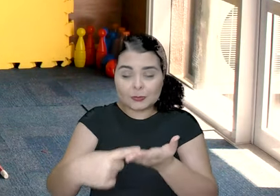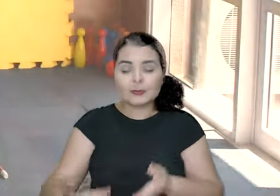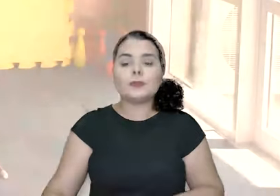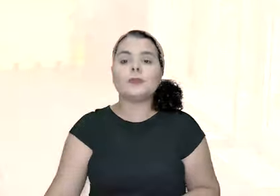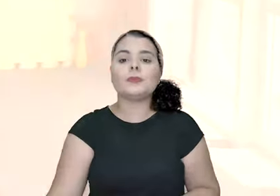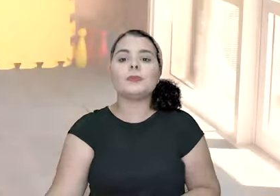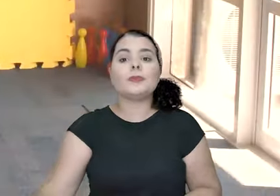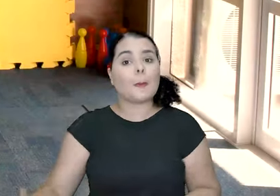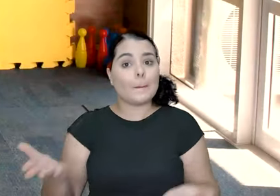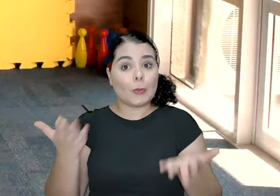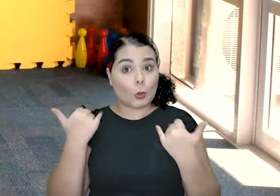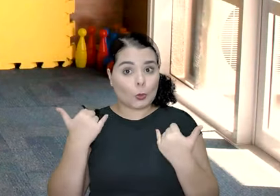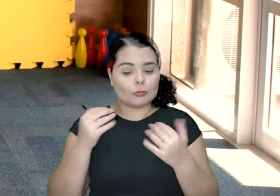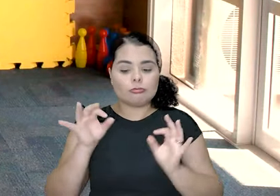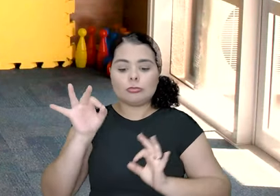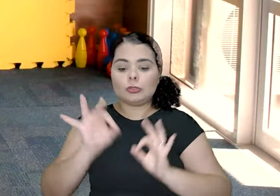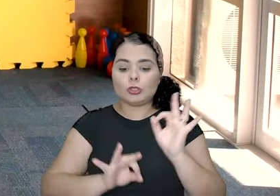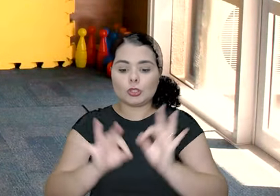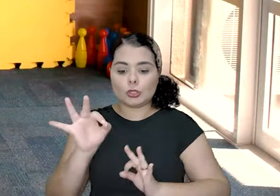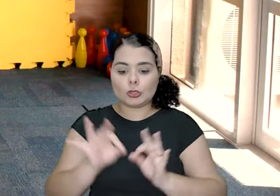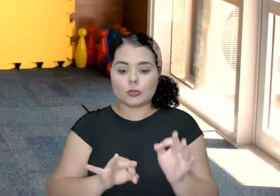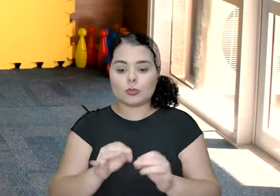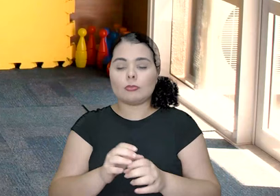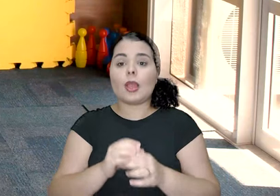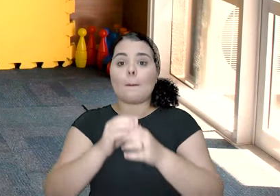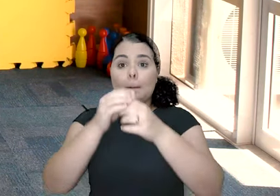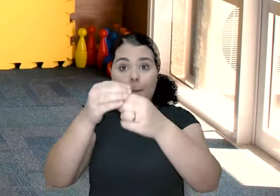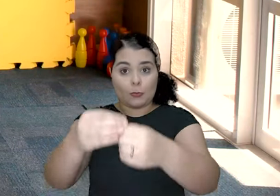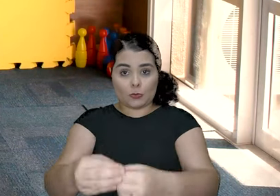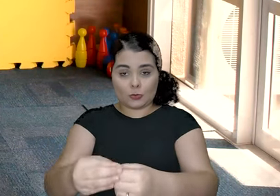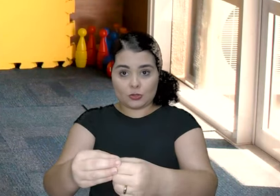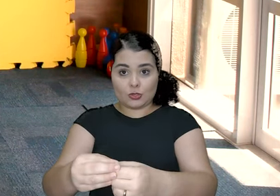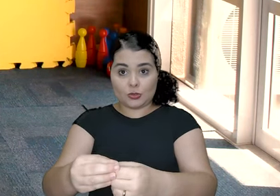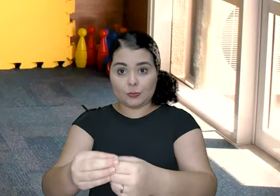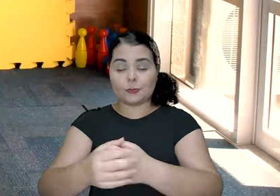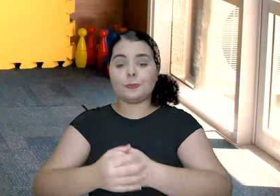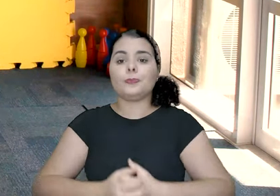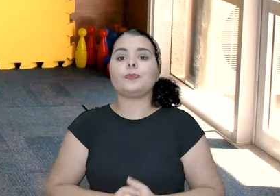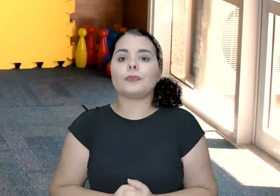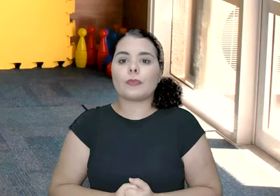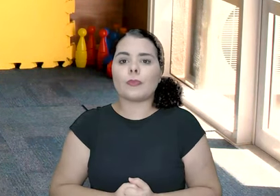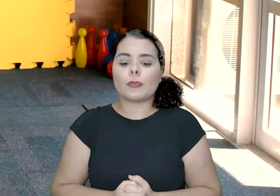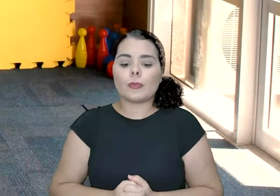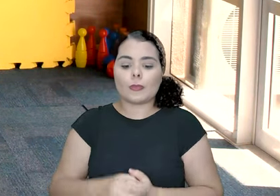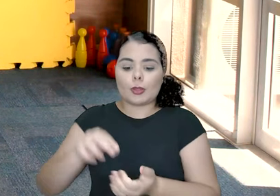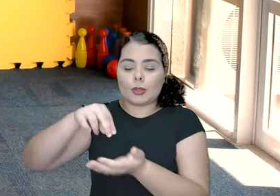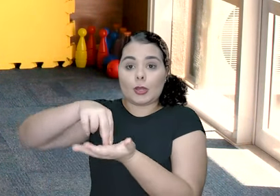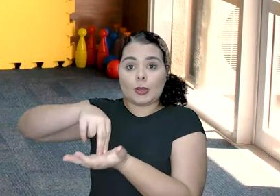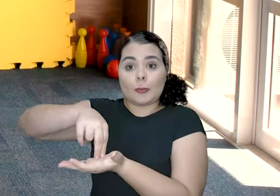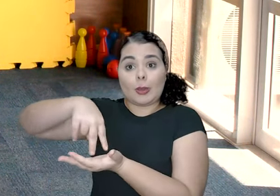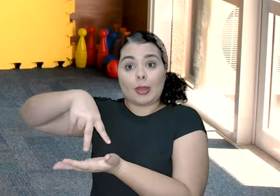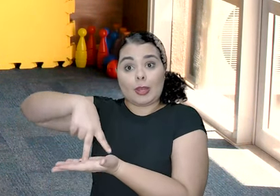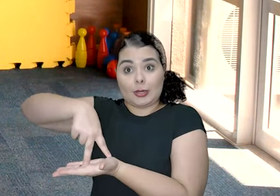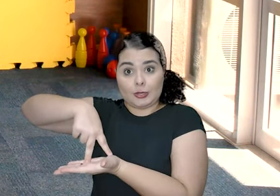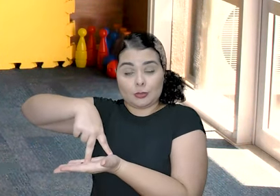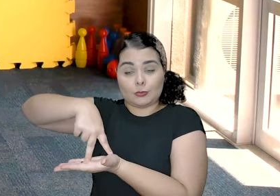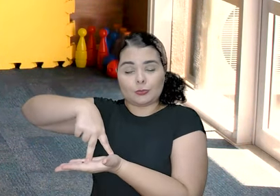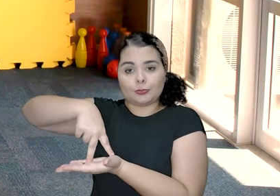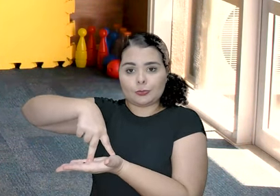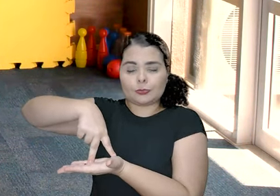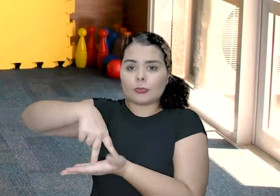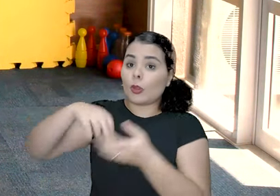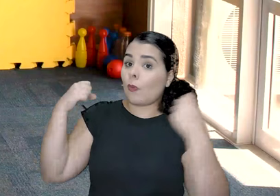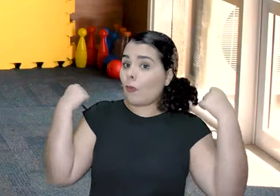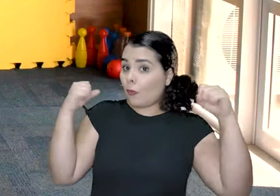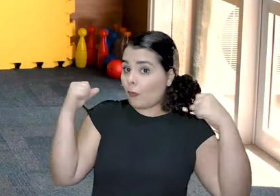Então bora lá, posicione o seu cabo de vassoura à sua frente, afaste as pernas, o